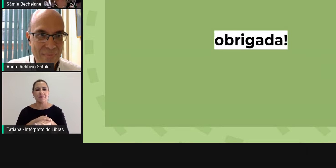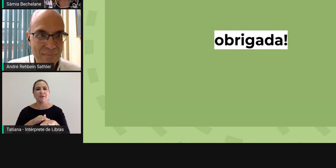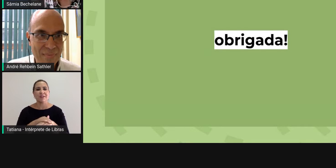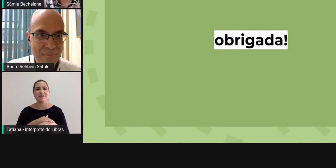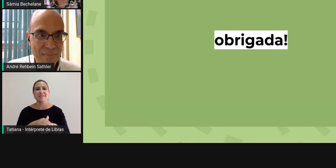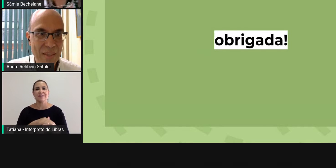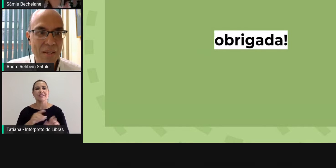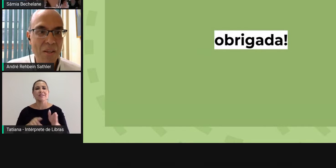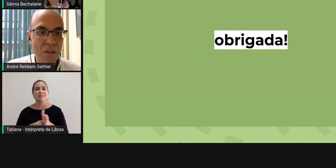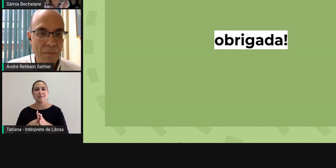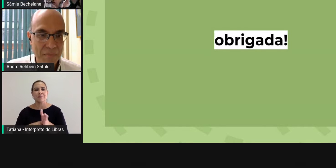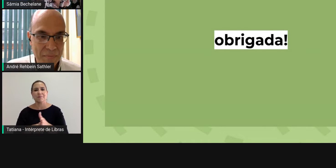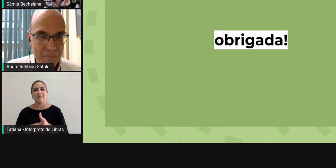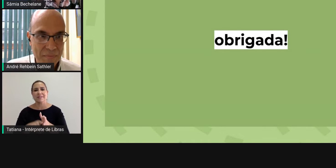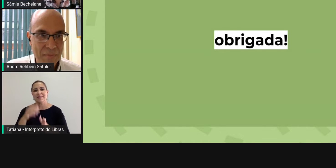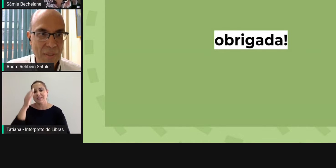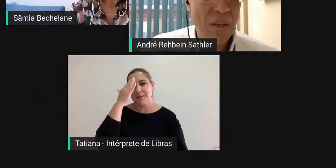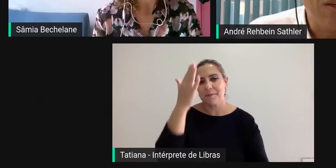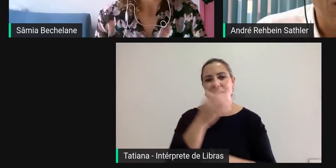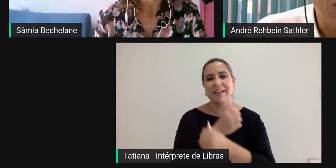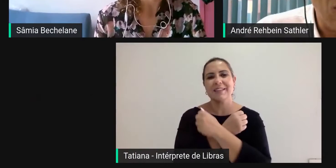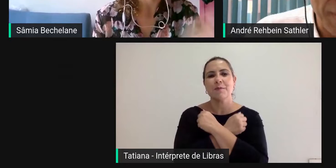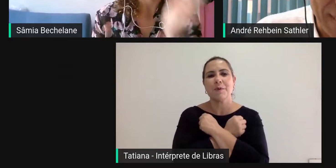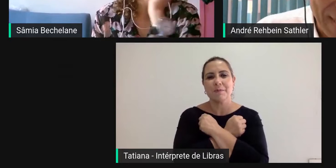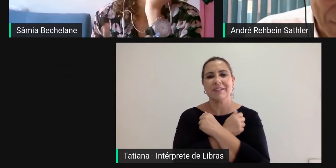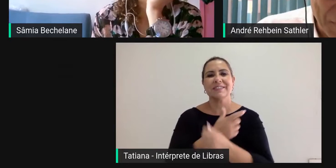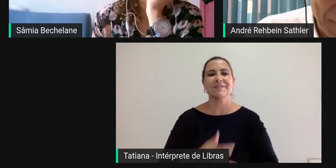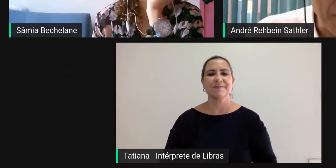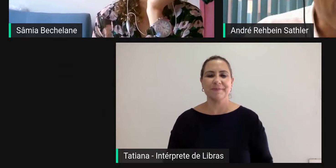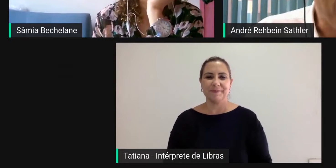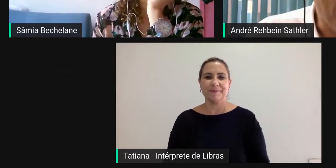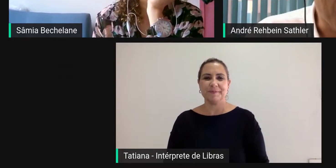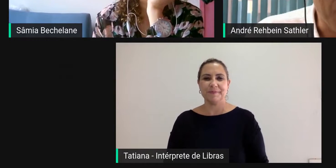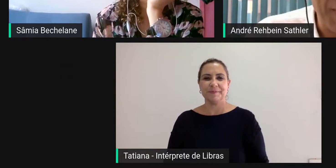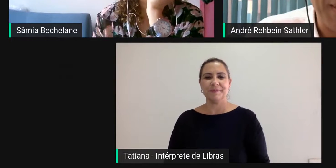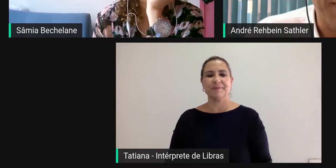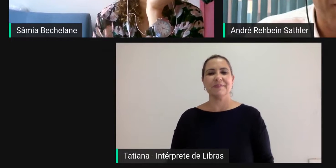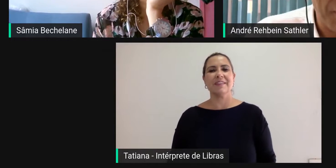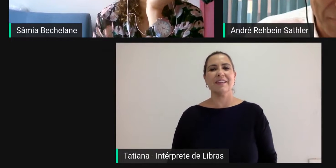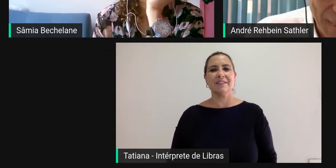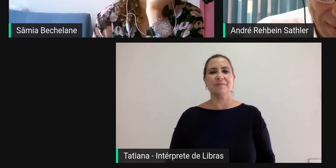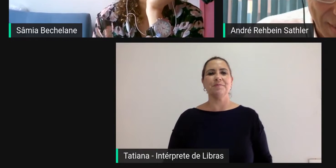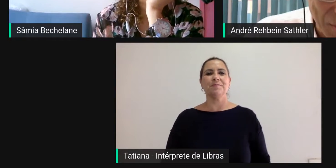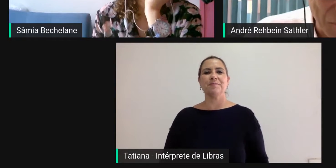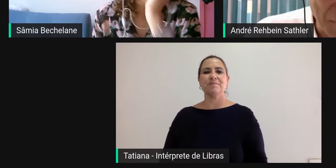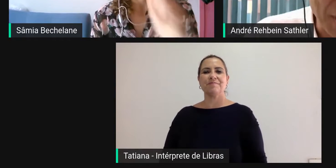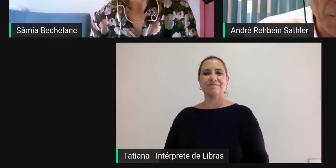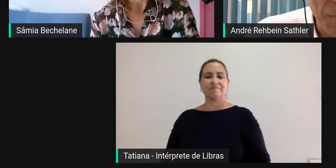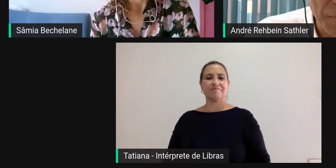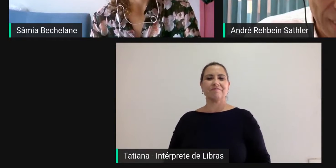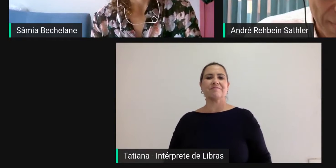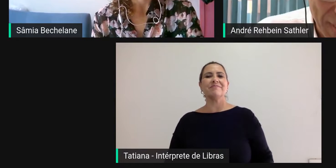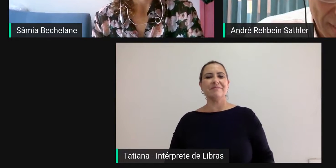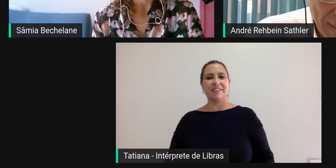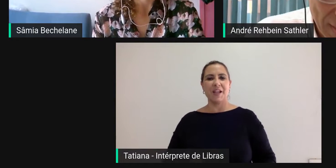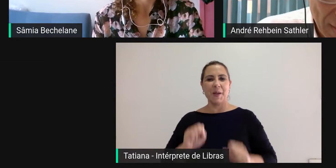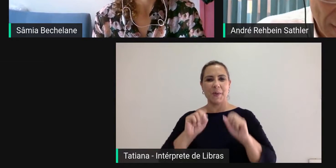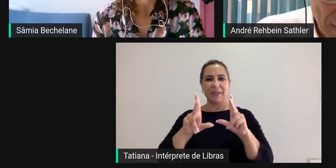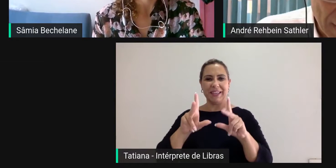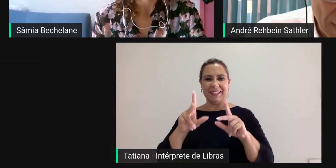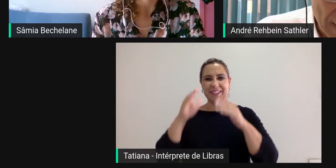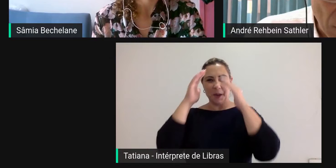também. Obrigada, um abraço aí. Obrigado, Sâmia, ficou também bem dentro do tempo,